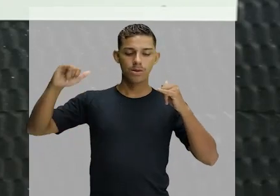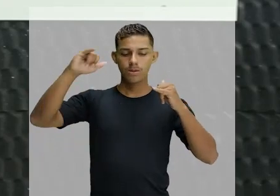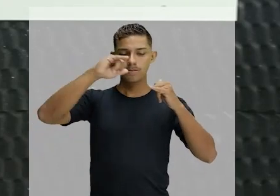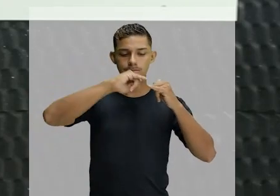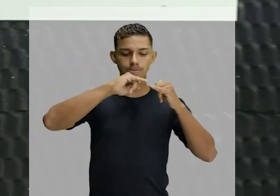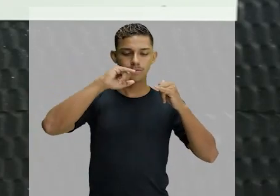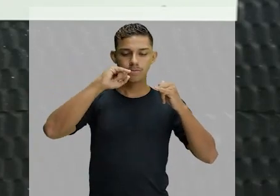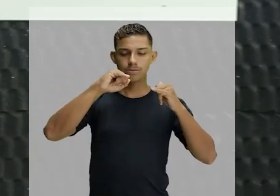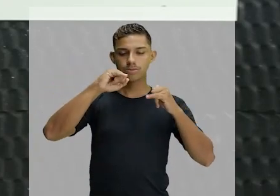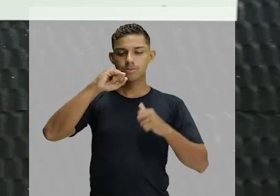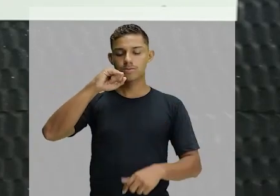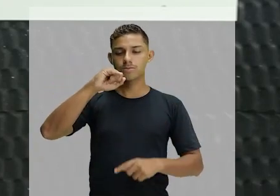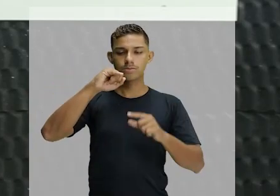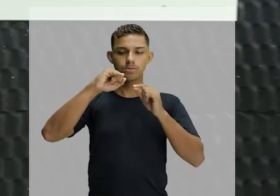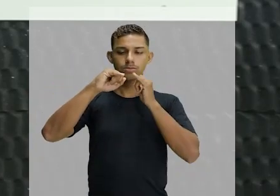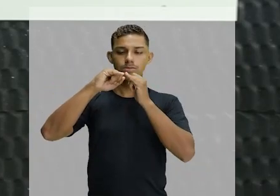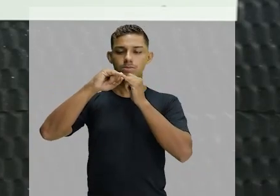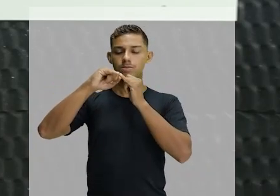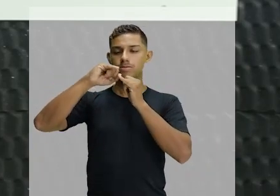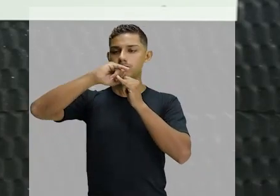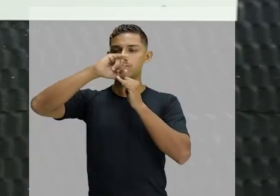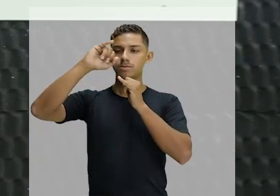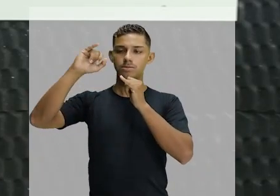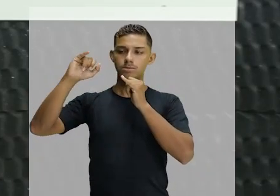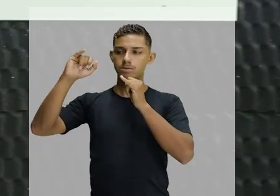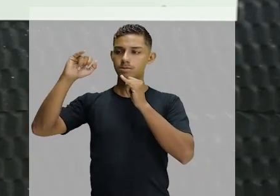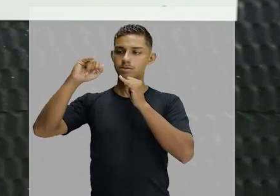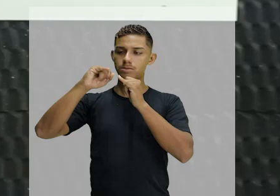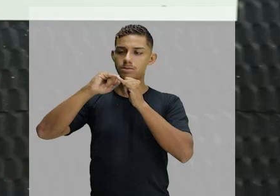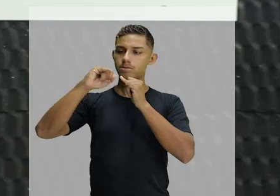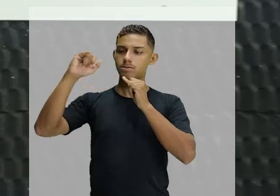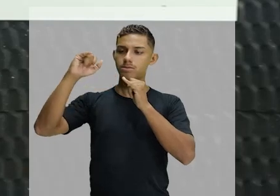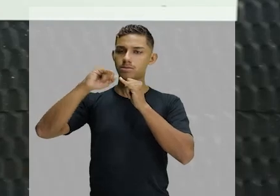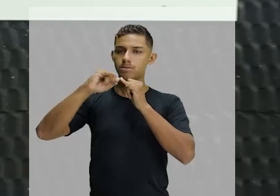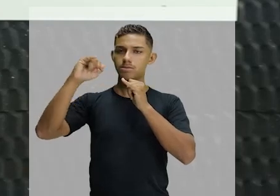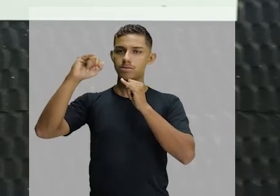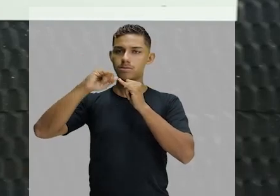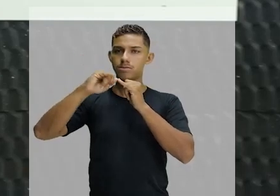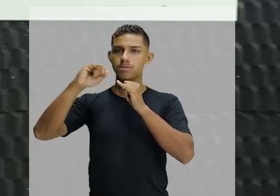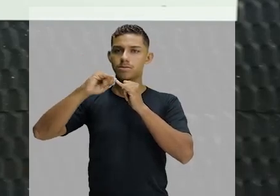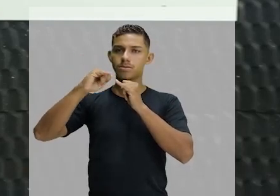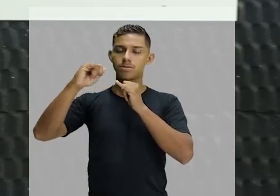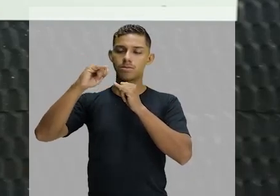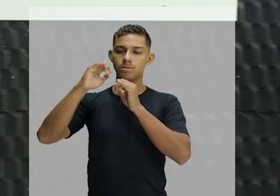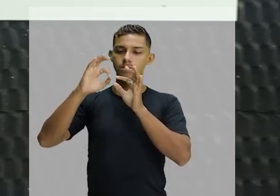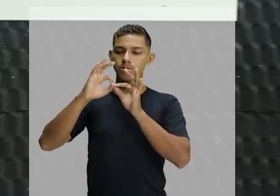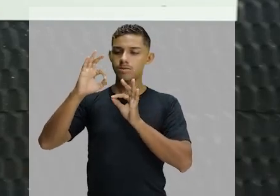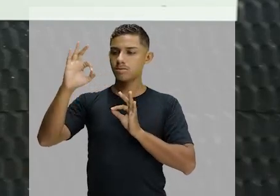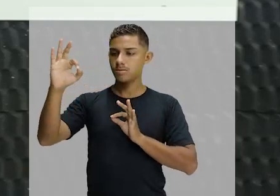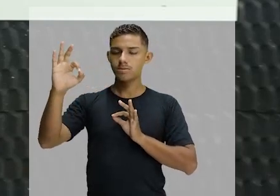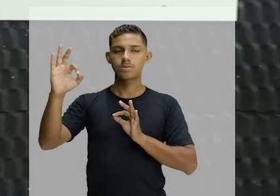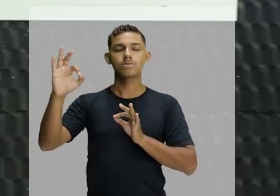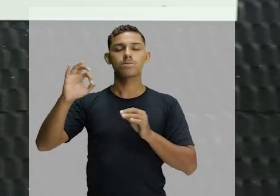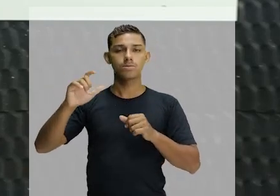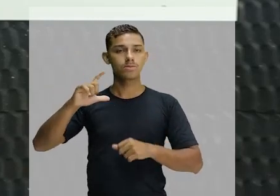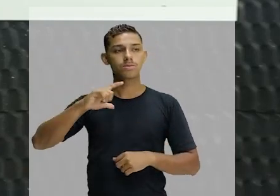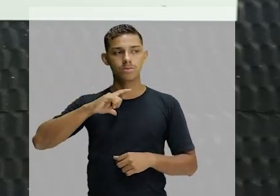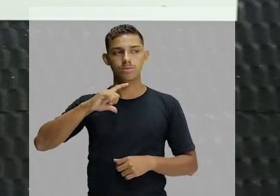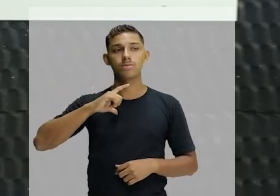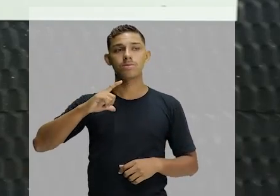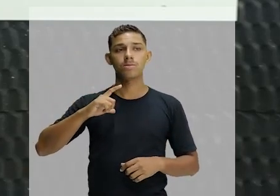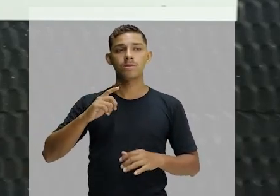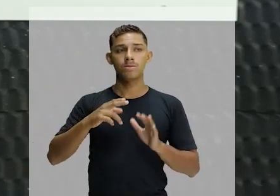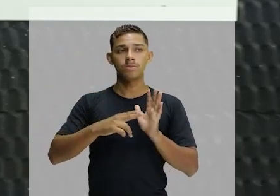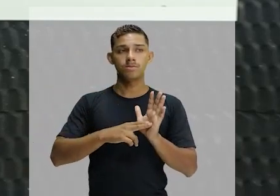tem um ponto que pertence à circunferência, essas distâncias, a distância entre esses dois pontos vai ser igual ao raio.